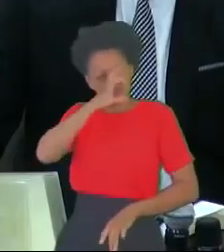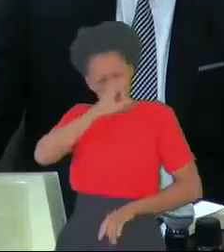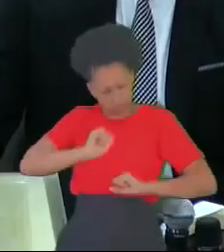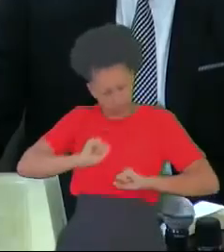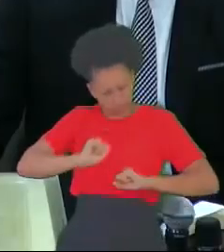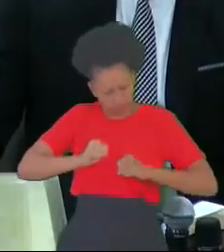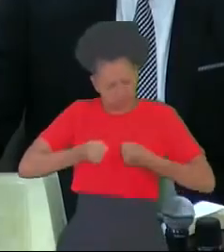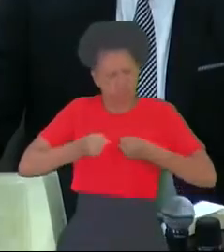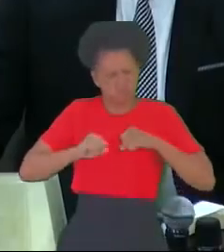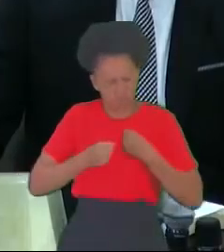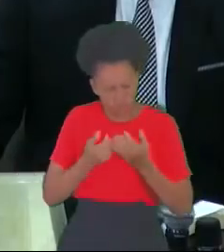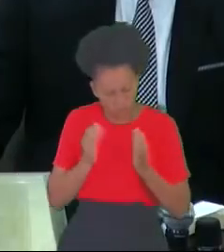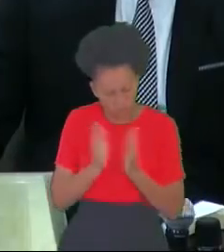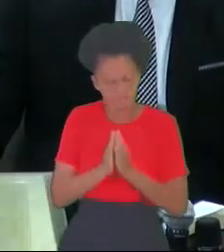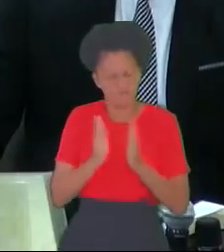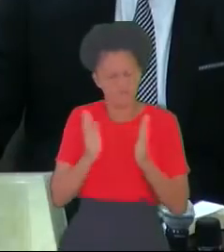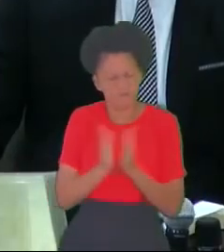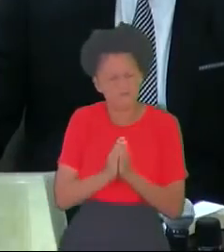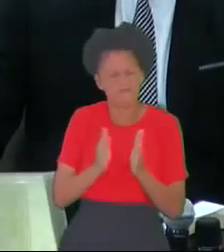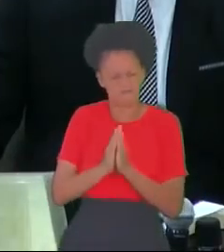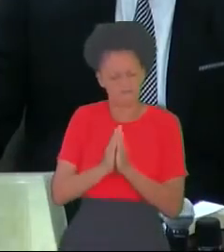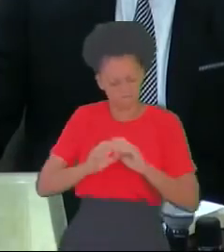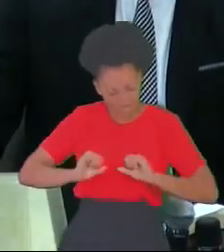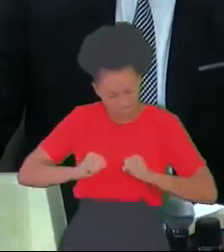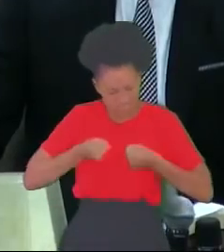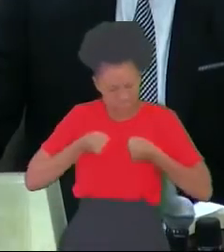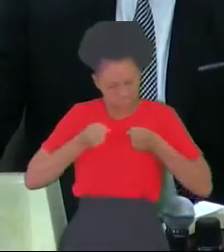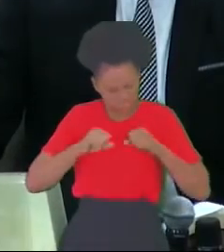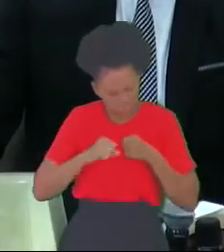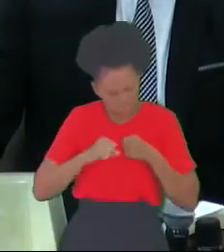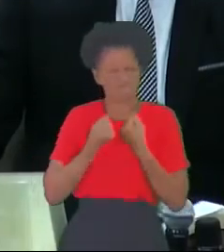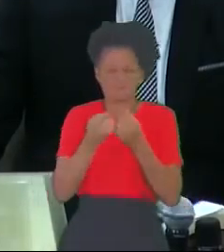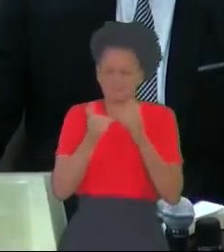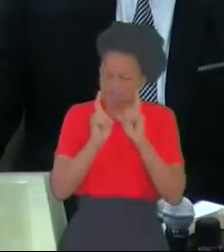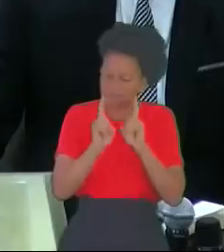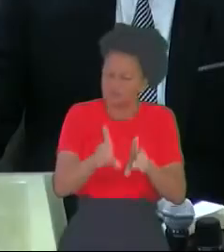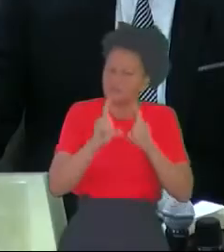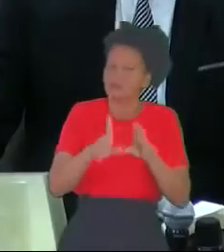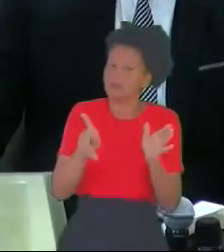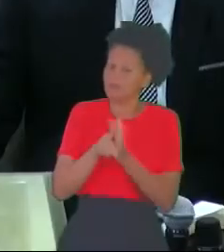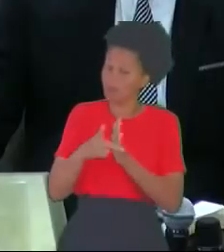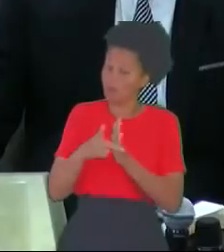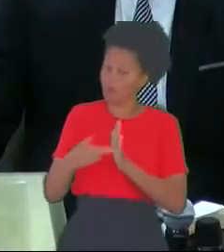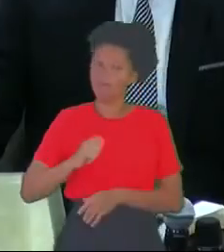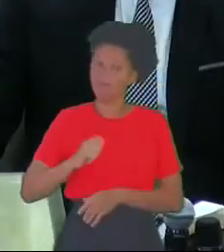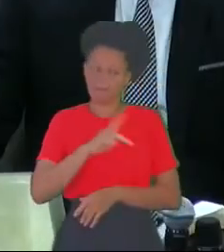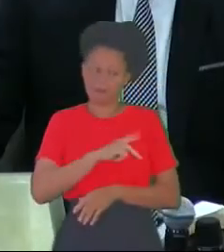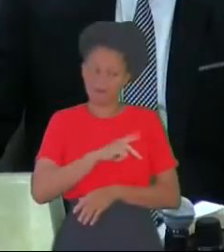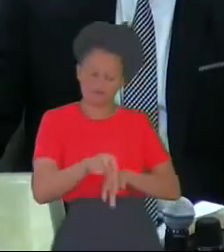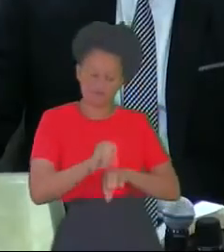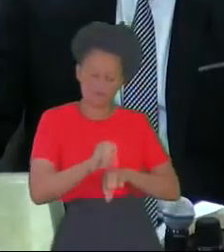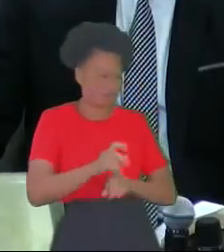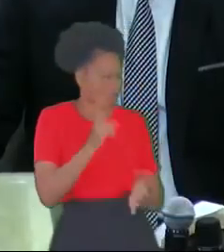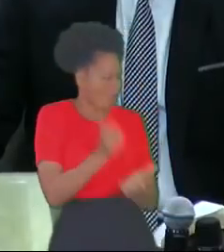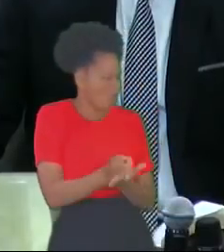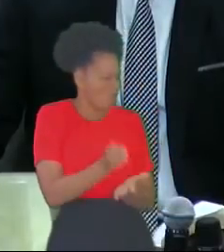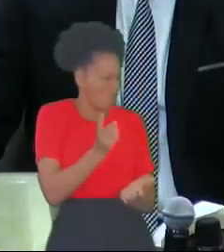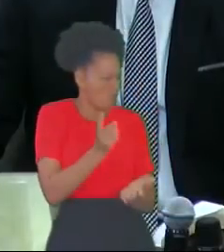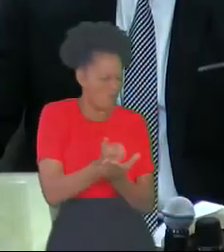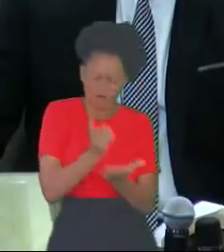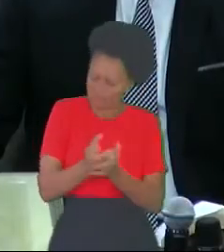doutrina de quem, meus amados irmãos? Perseveravam na doutrina dos apóstolos, na